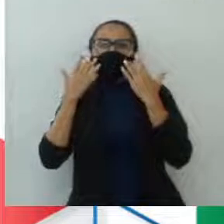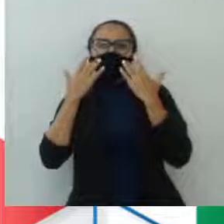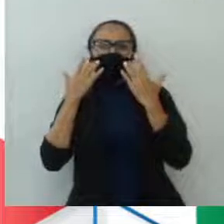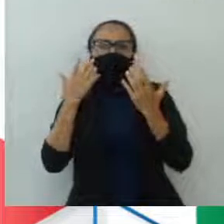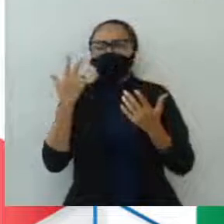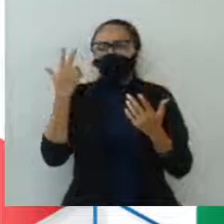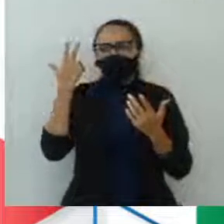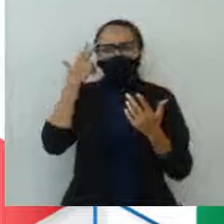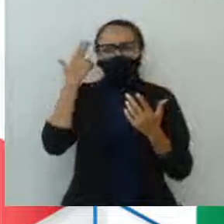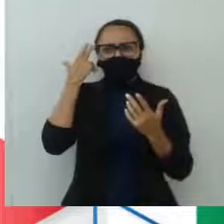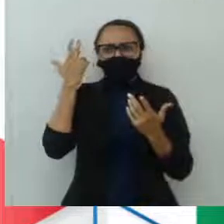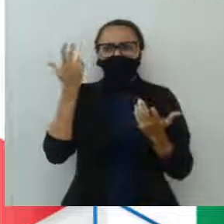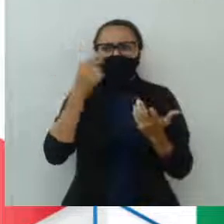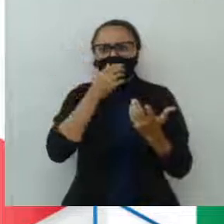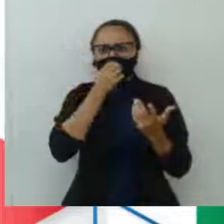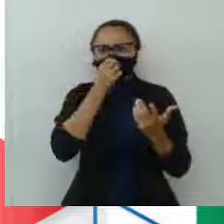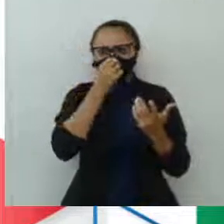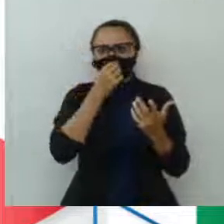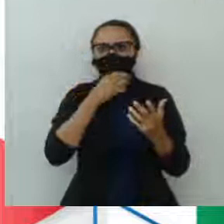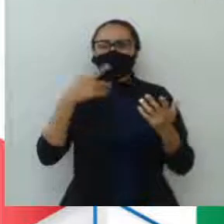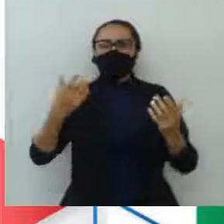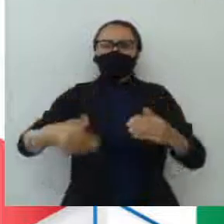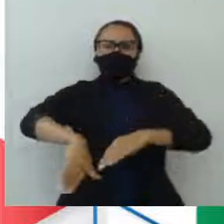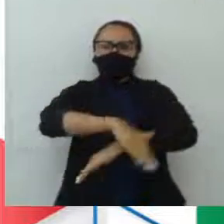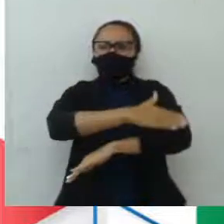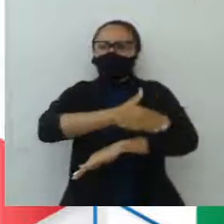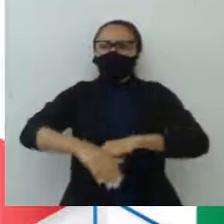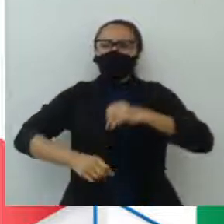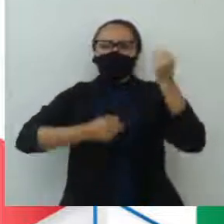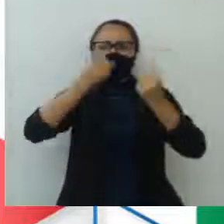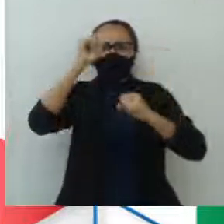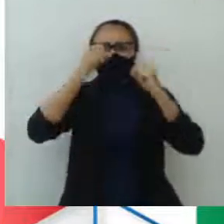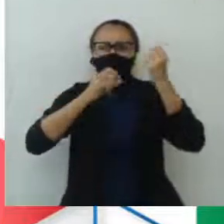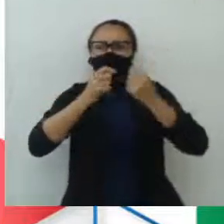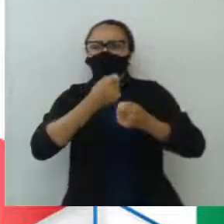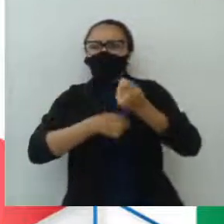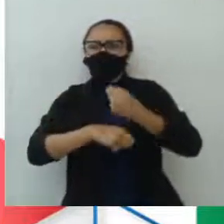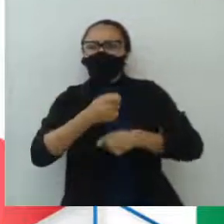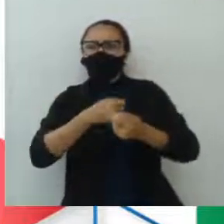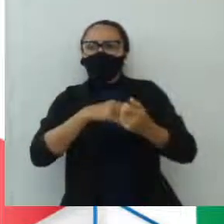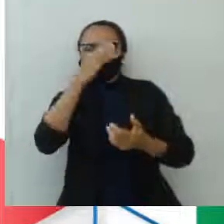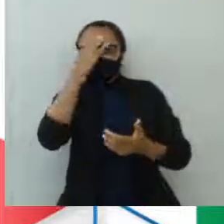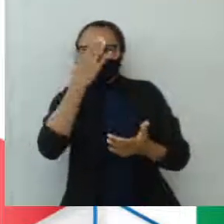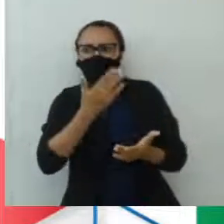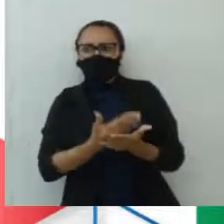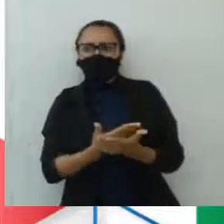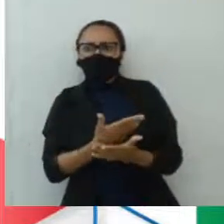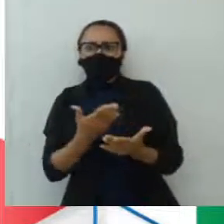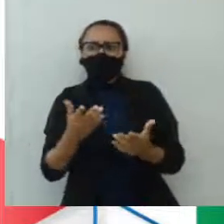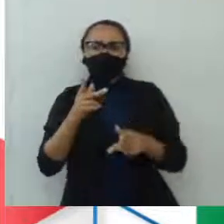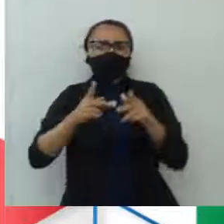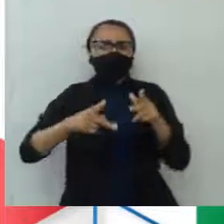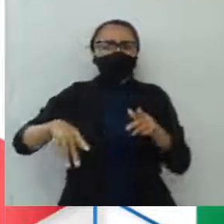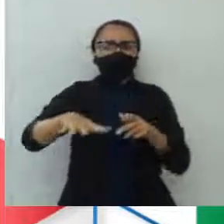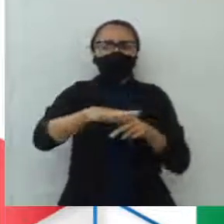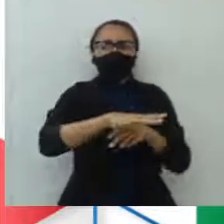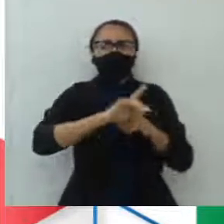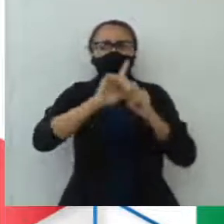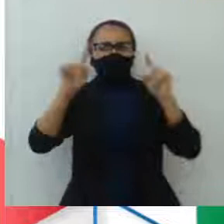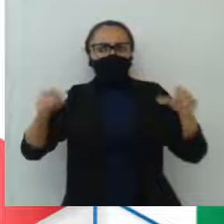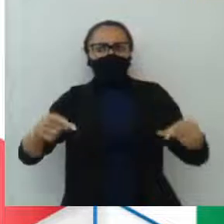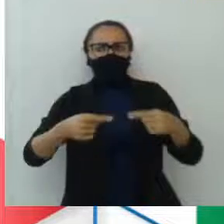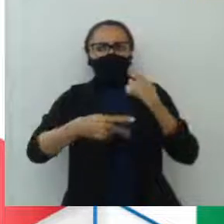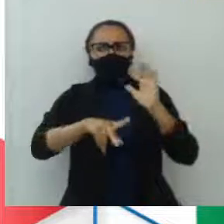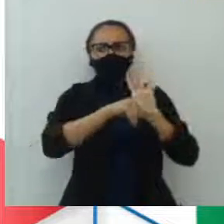convencionais. Ele podia ser representado nas ruas, nas fábricas, no comércio. Ele acreditava dessa forma que o público se confrontaria com